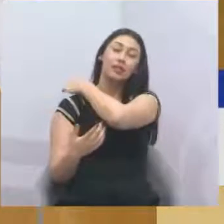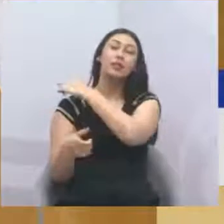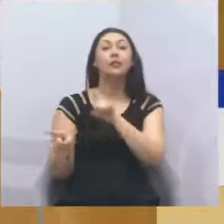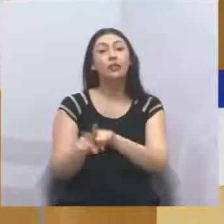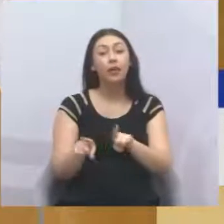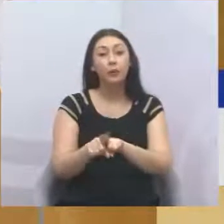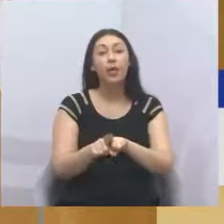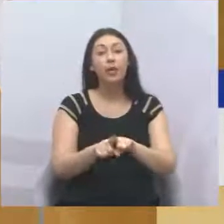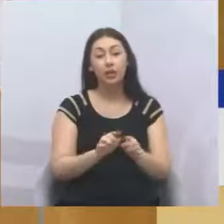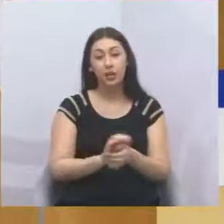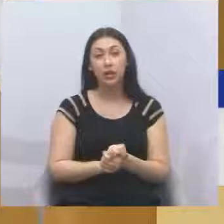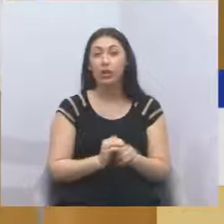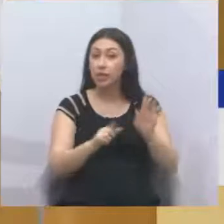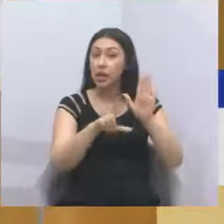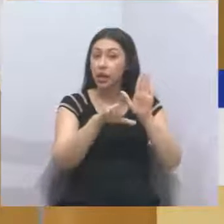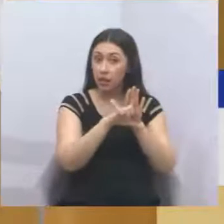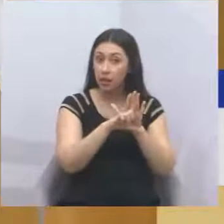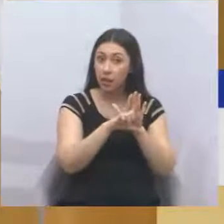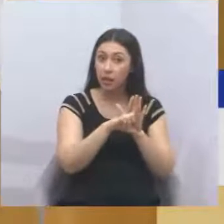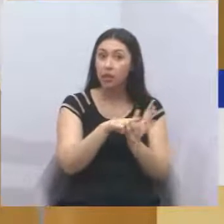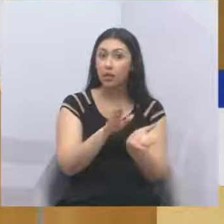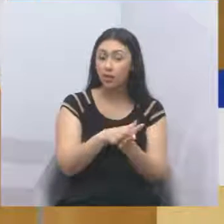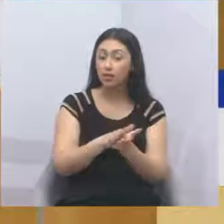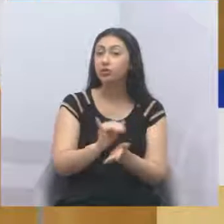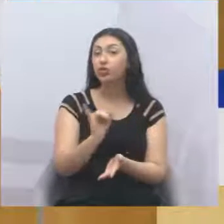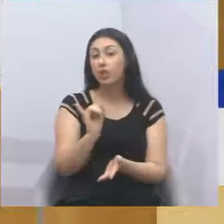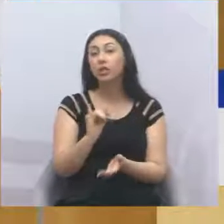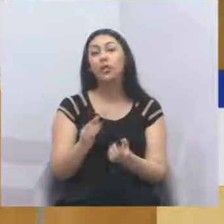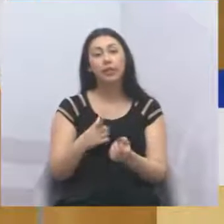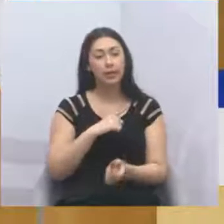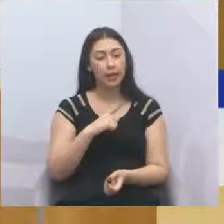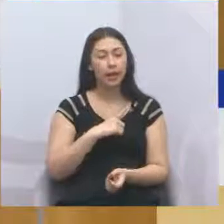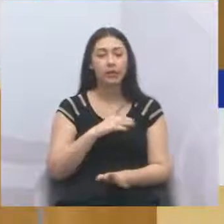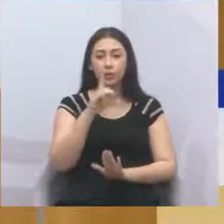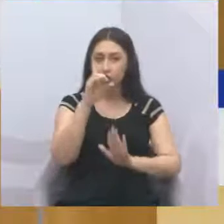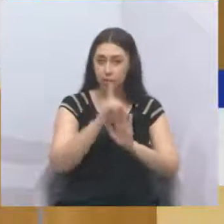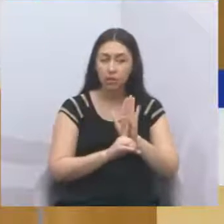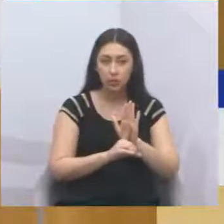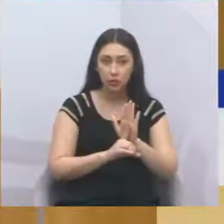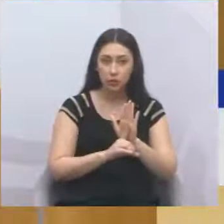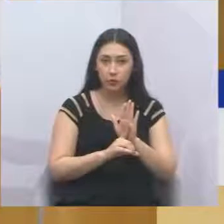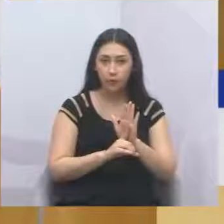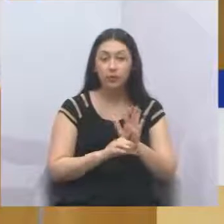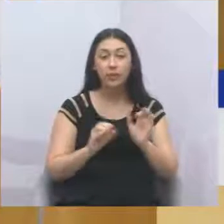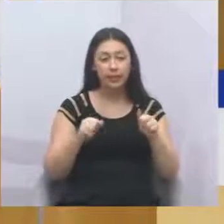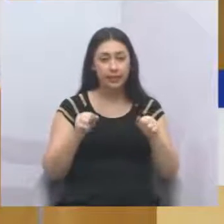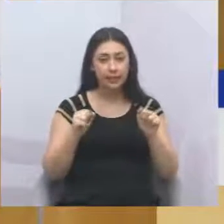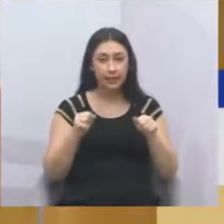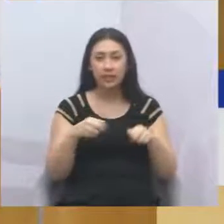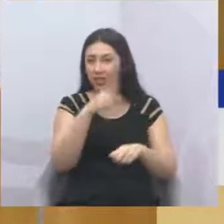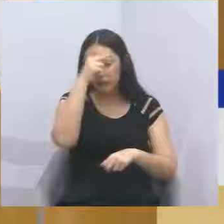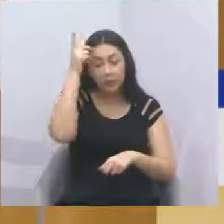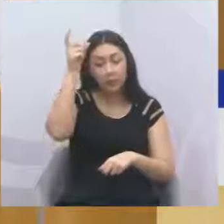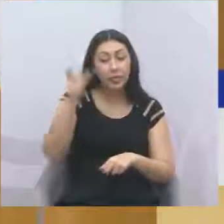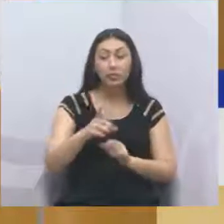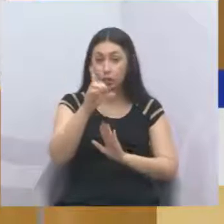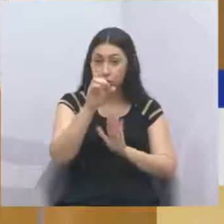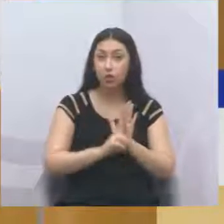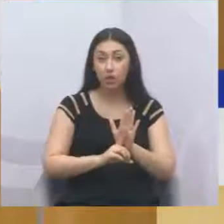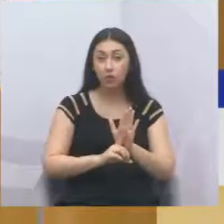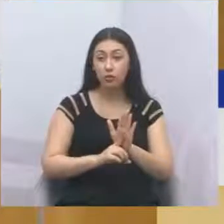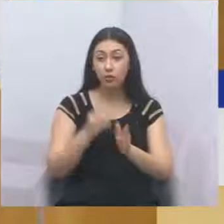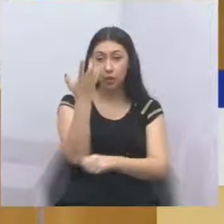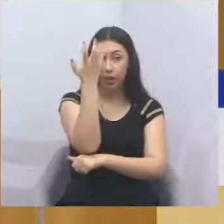nossa legislação municipal, na lei orgânica do nosso município. É direito do munícipe essa